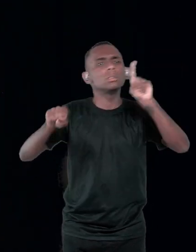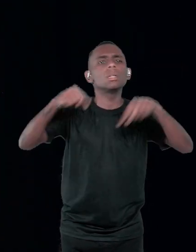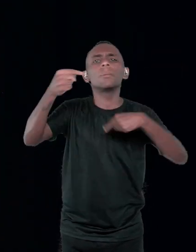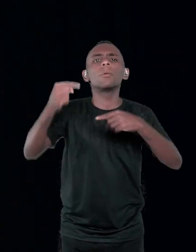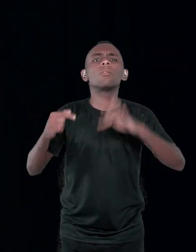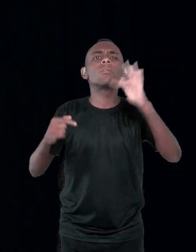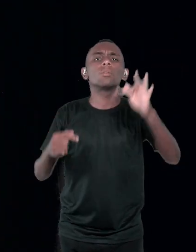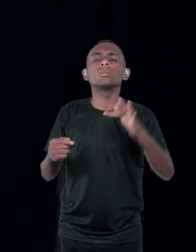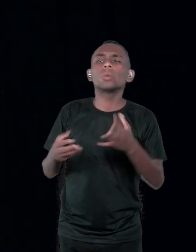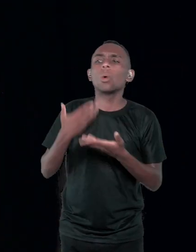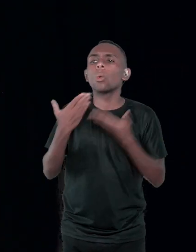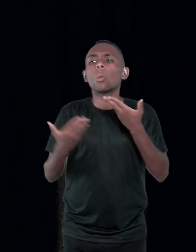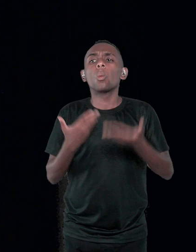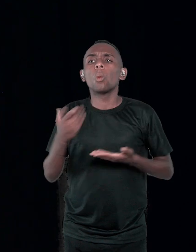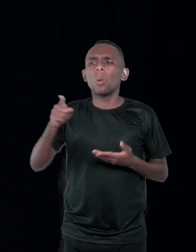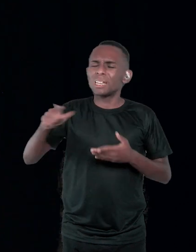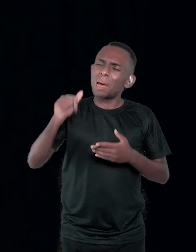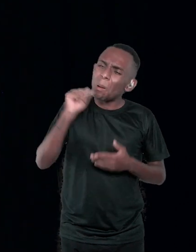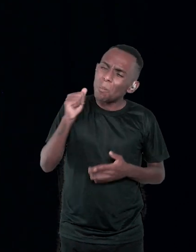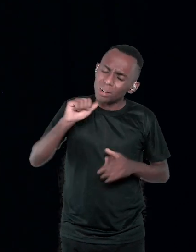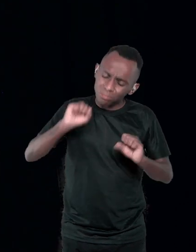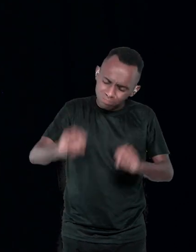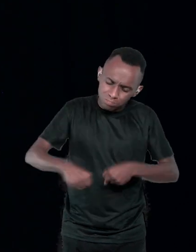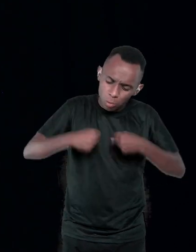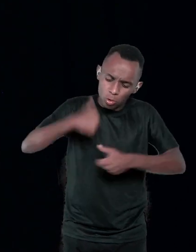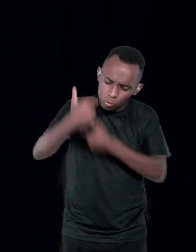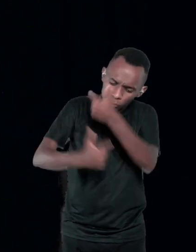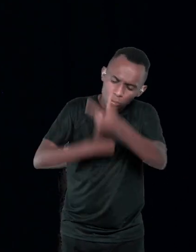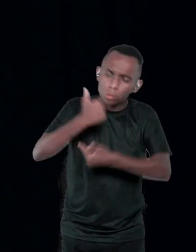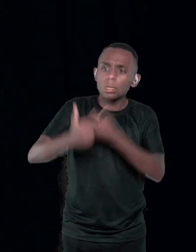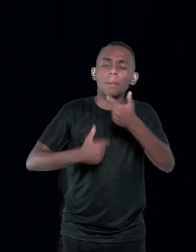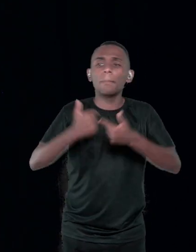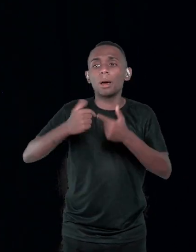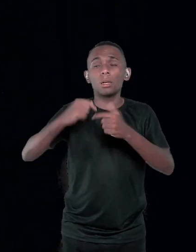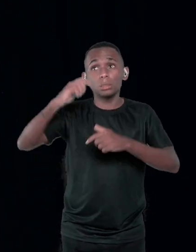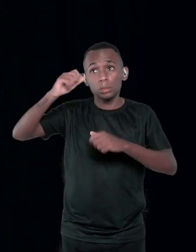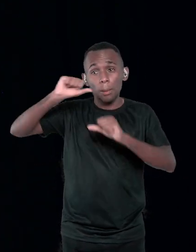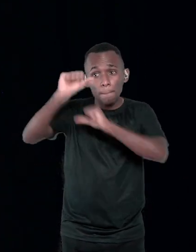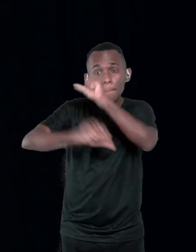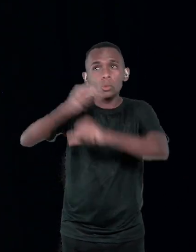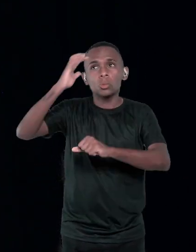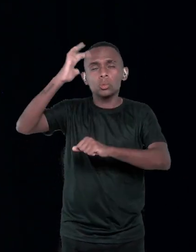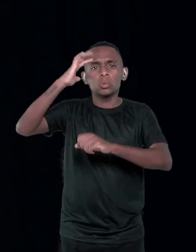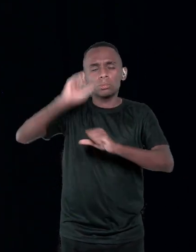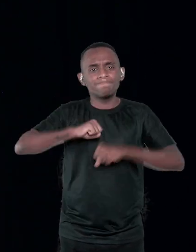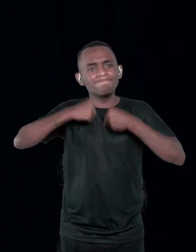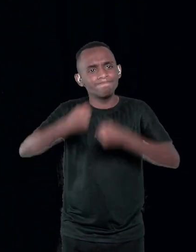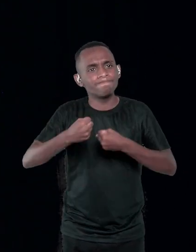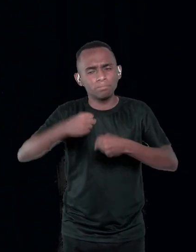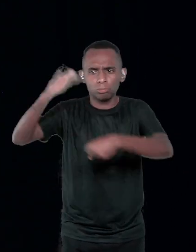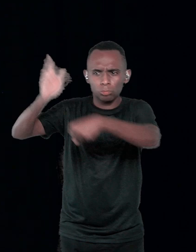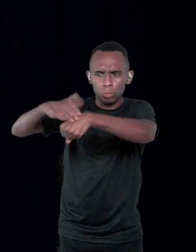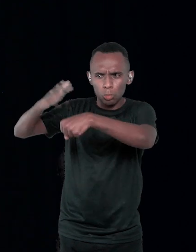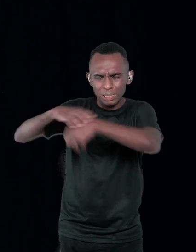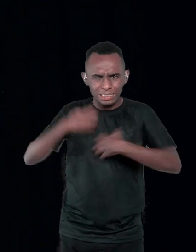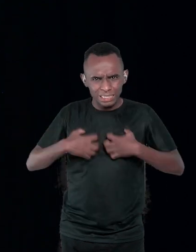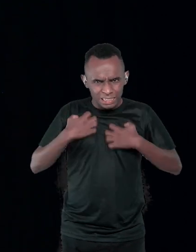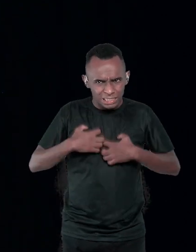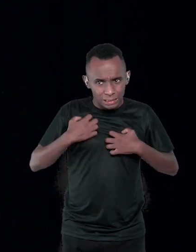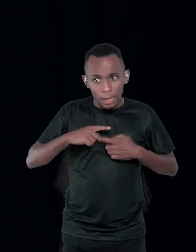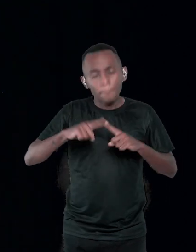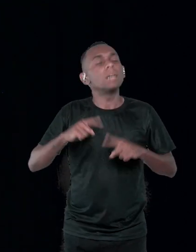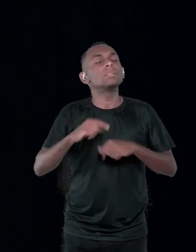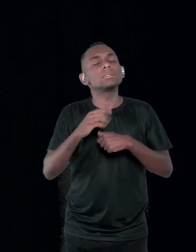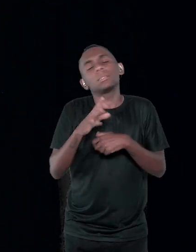poderia ser mais adequado para a mulher que transformou em som a sua fúria? Fúria que, em sua trajetória, não é só sinônimo de ira, mas também de